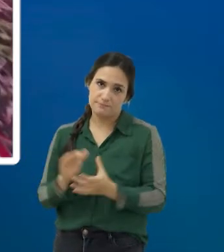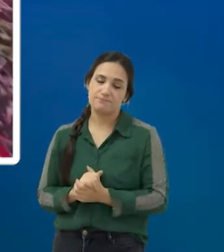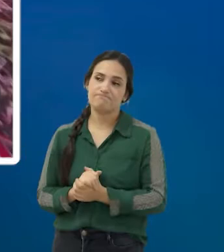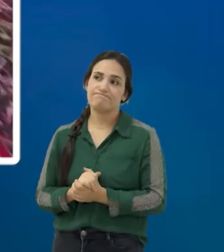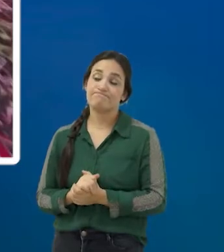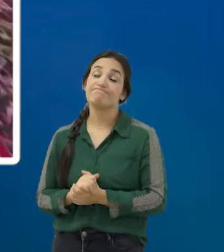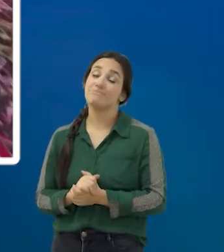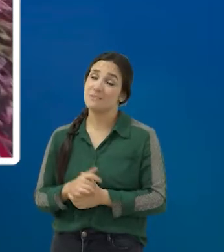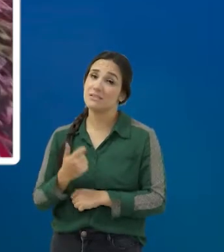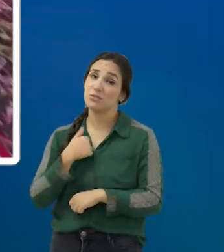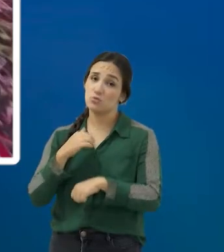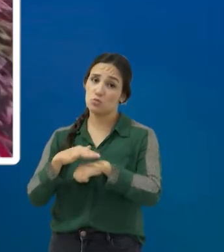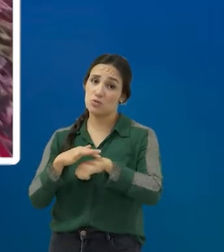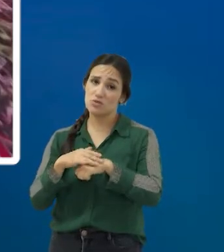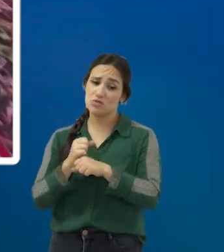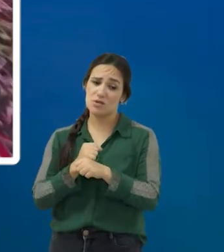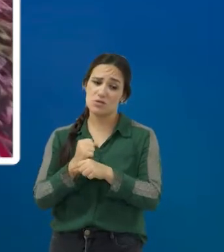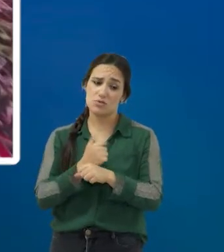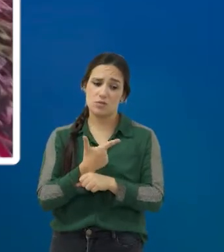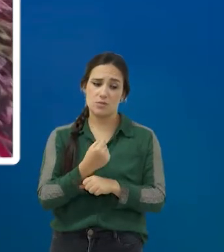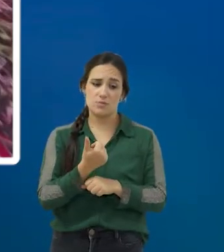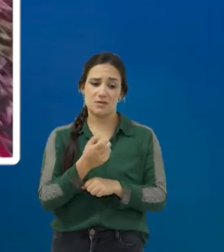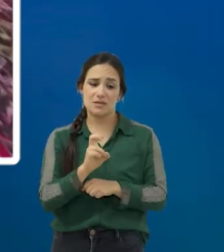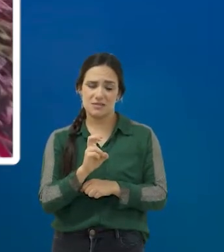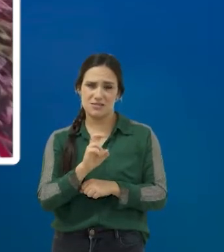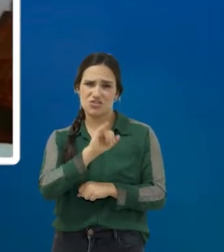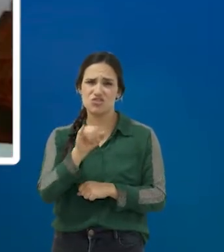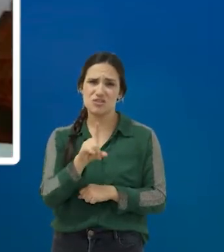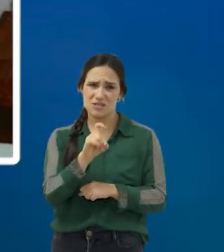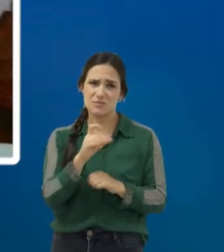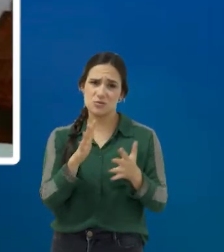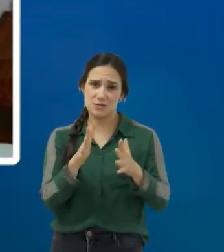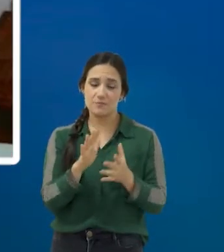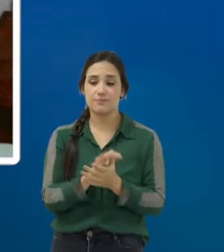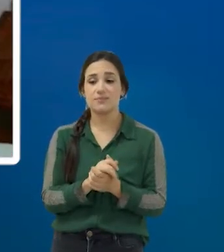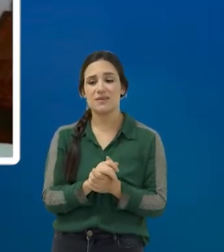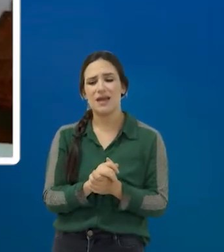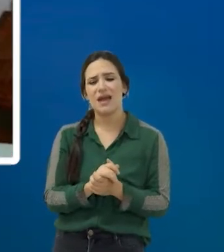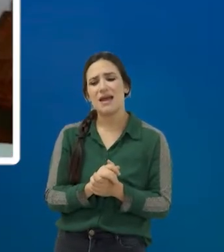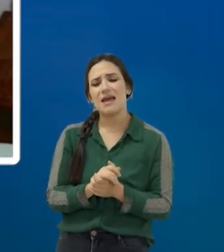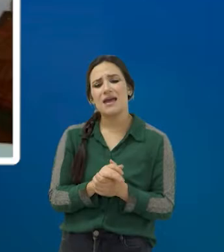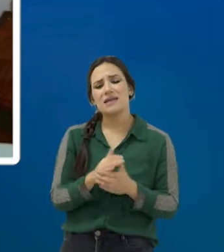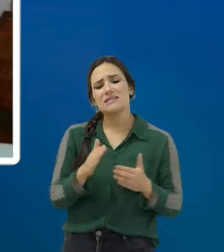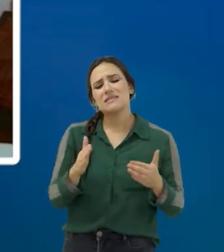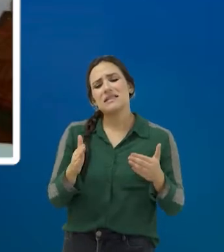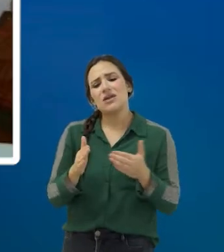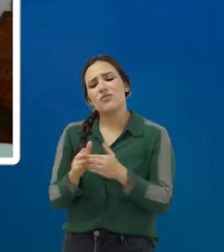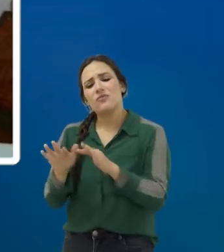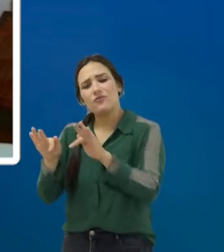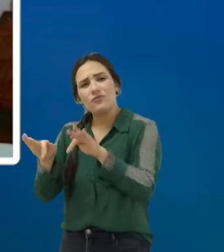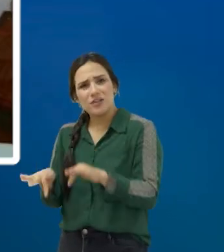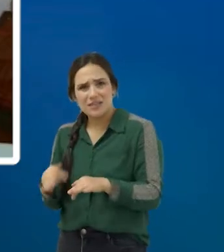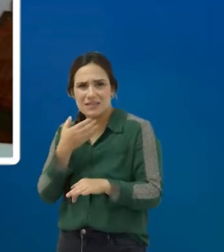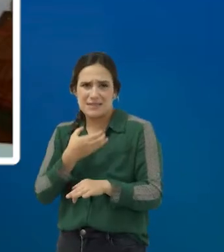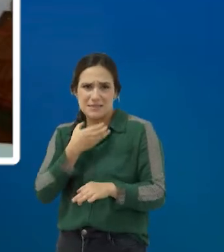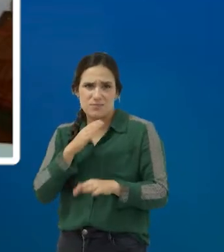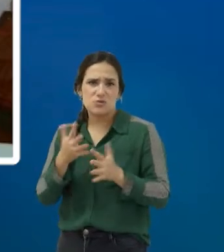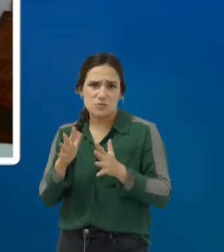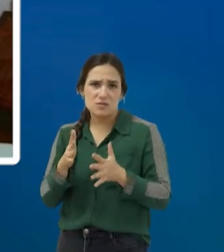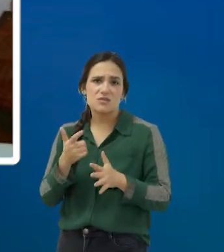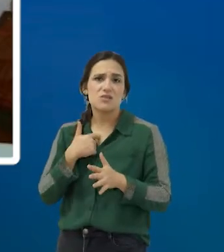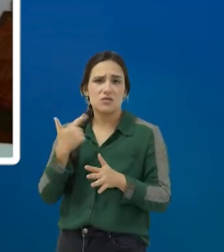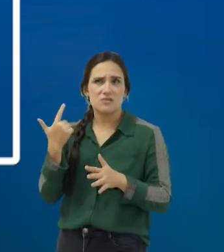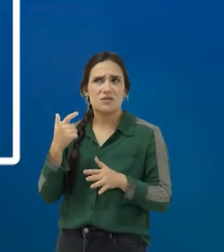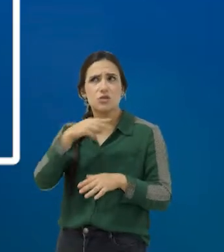eu fiquei doente em janeiro de 2015, e no fim de 2015 mesmo, eu fui submetido a um transplante de medula óssea